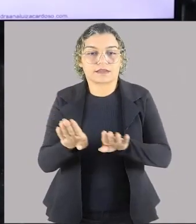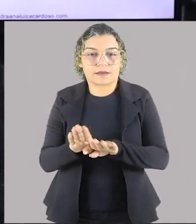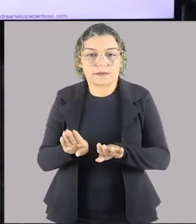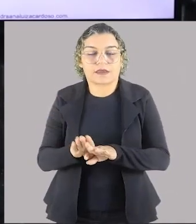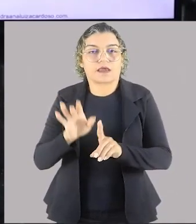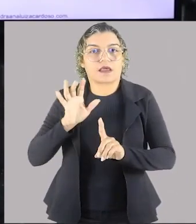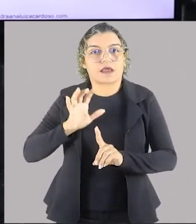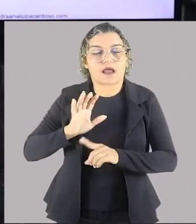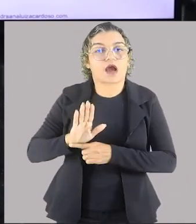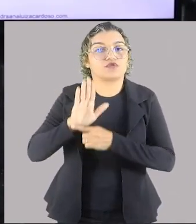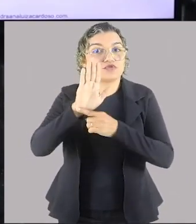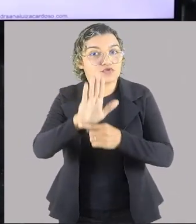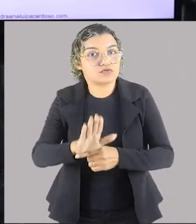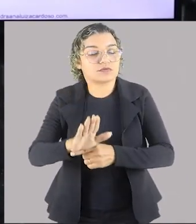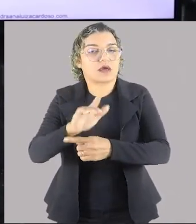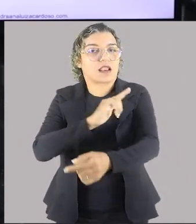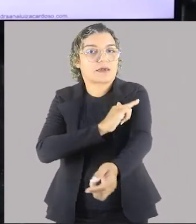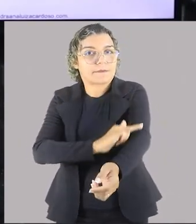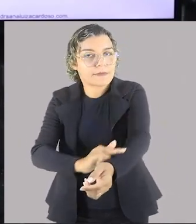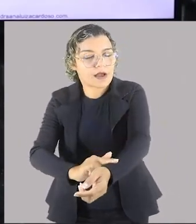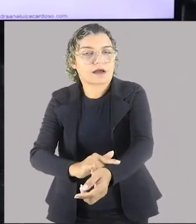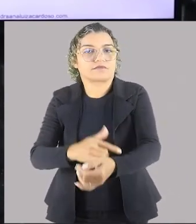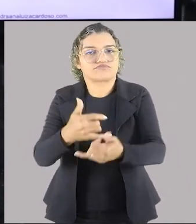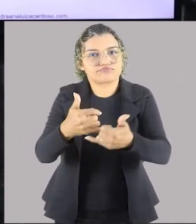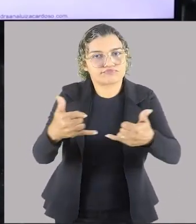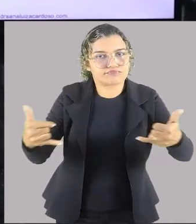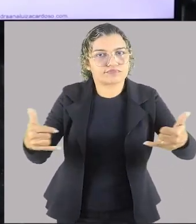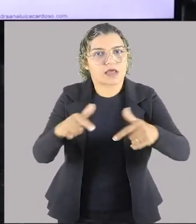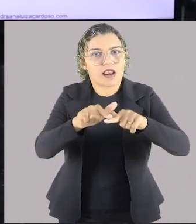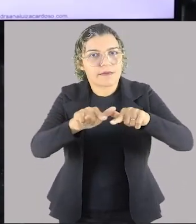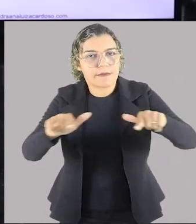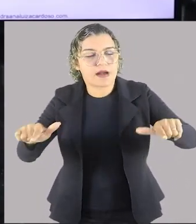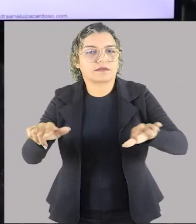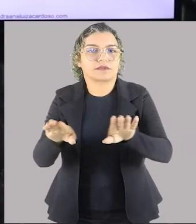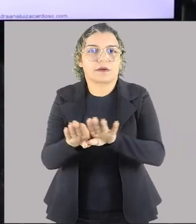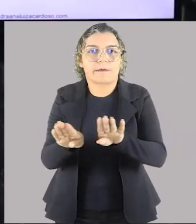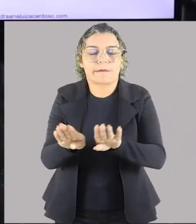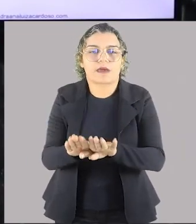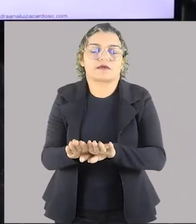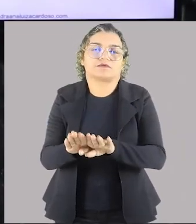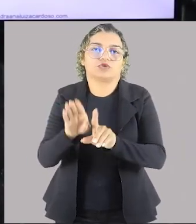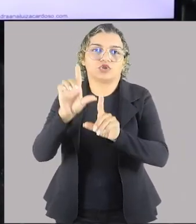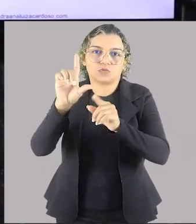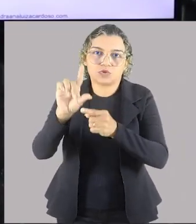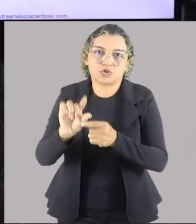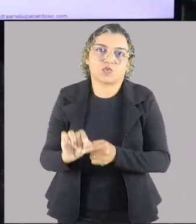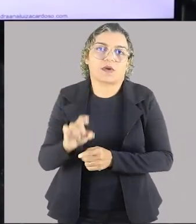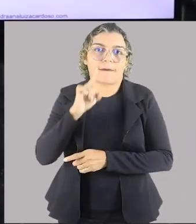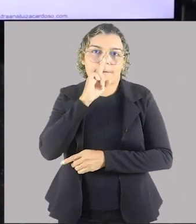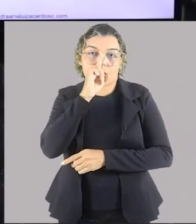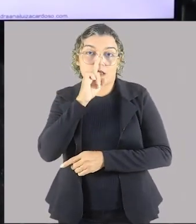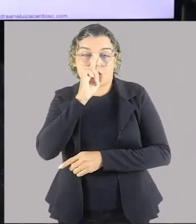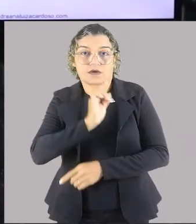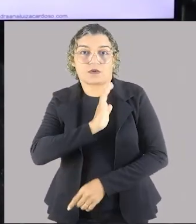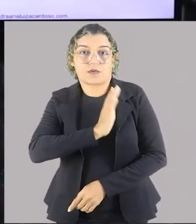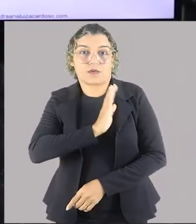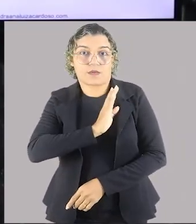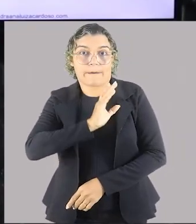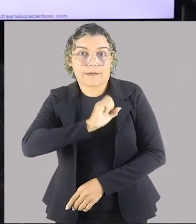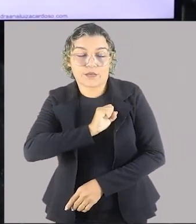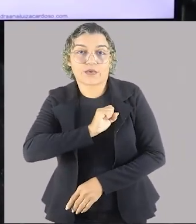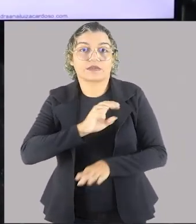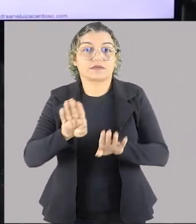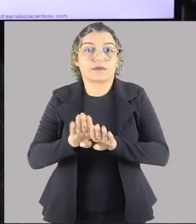as artérias, né, os capilares, tá? Fazendo com que reduza o risco do indivíduo ter um infarto e ter